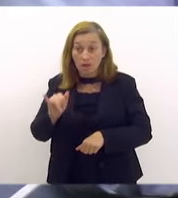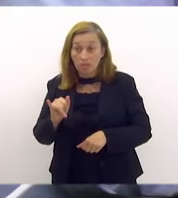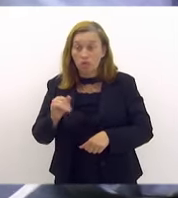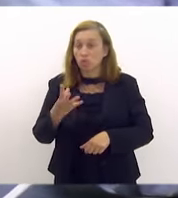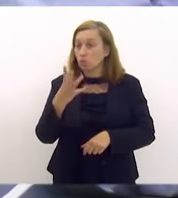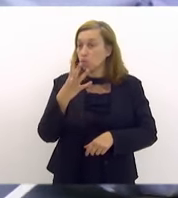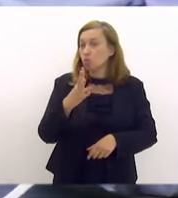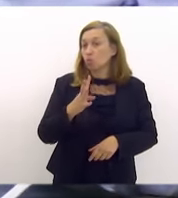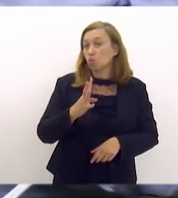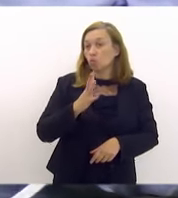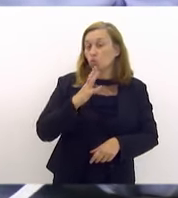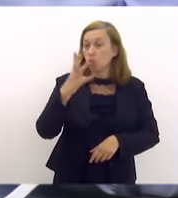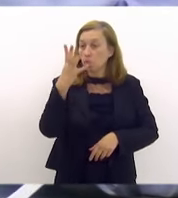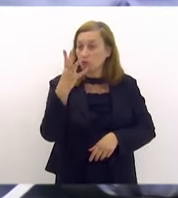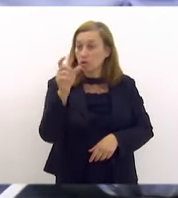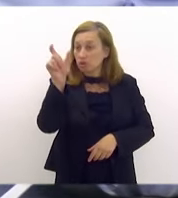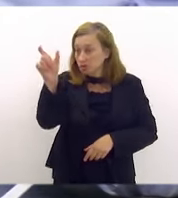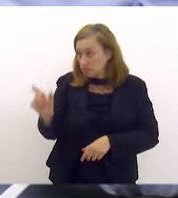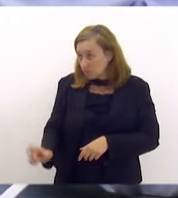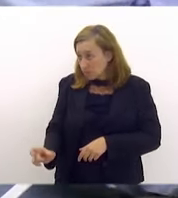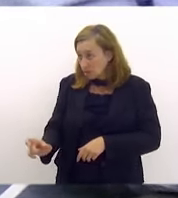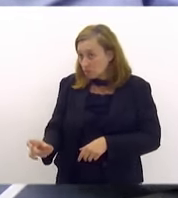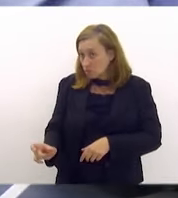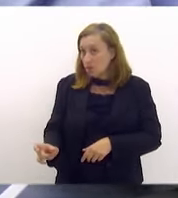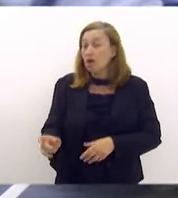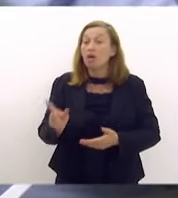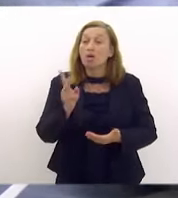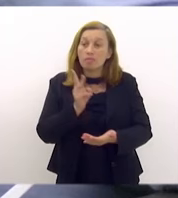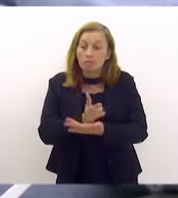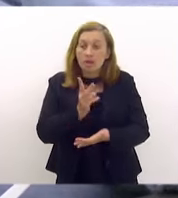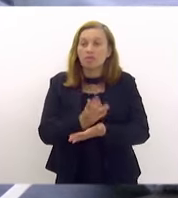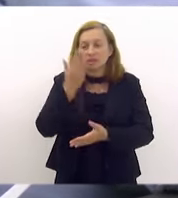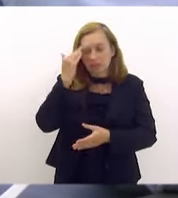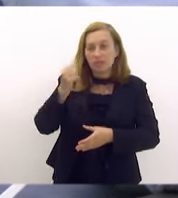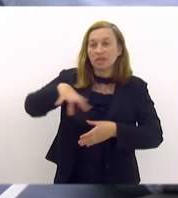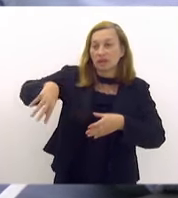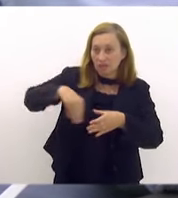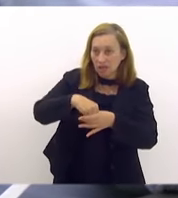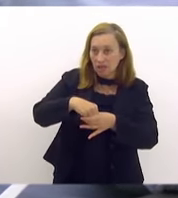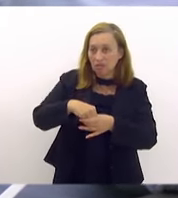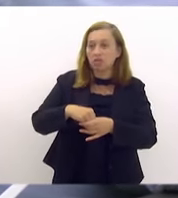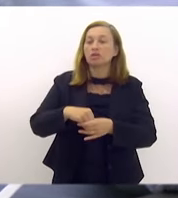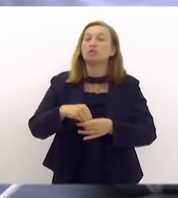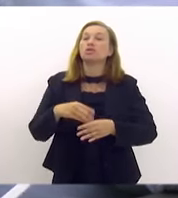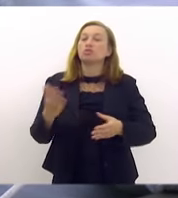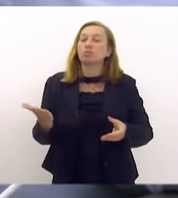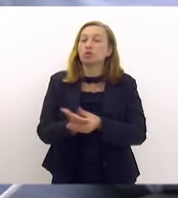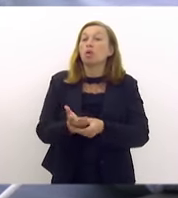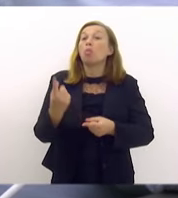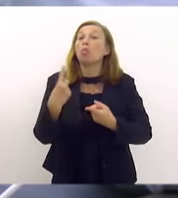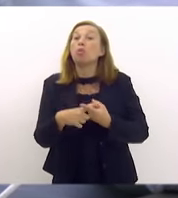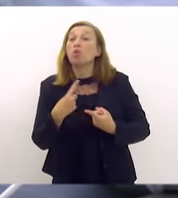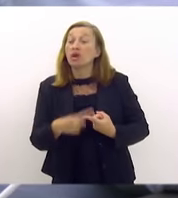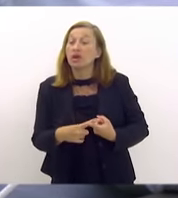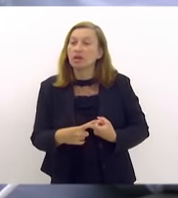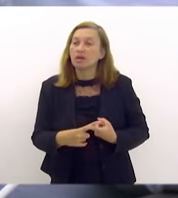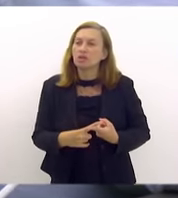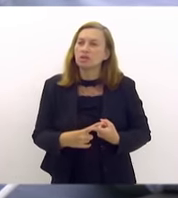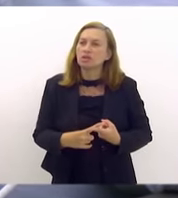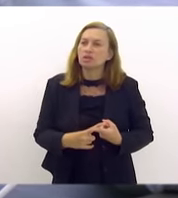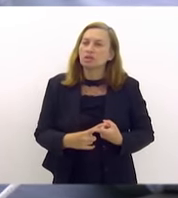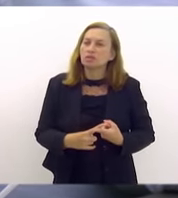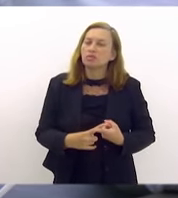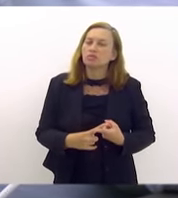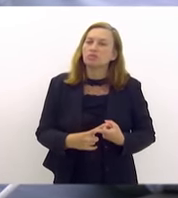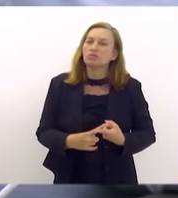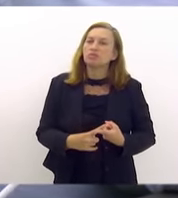reconhecimento de pessoas em si ainda que saibamos que está dentro desse processo Porque o o que foi o